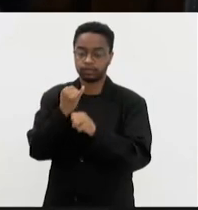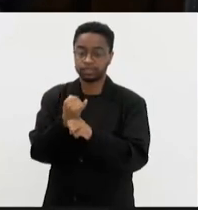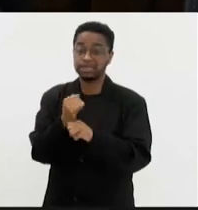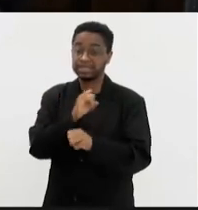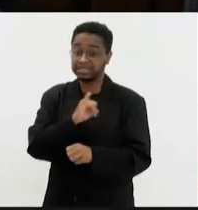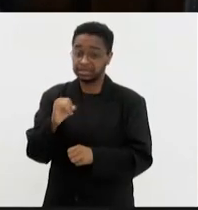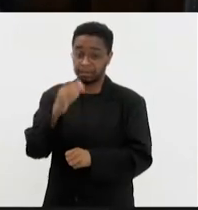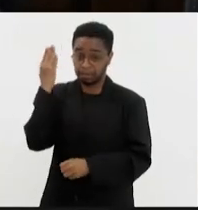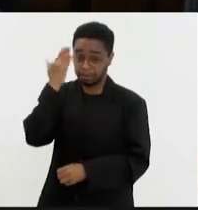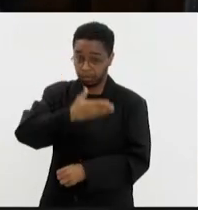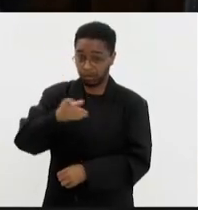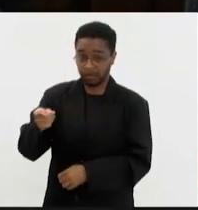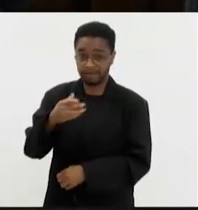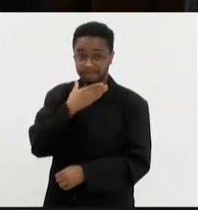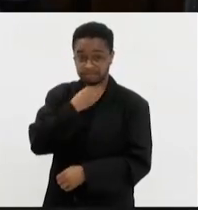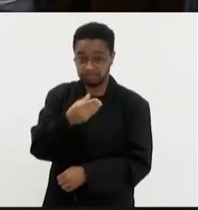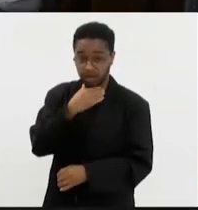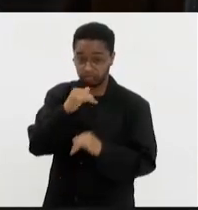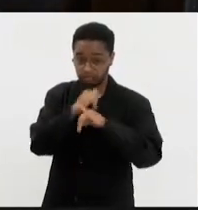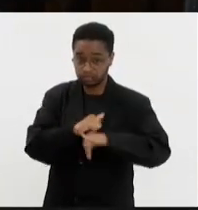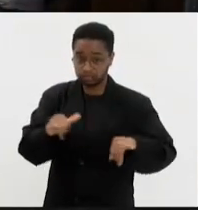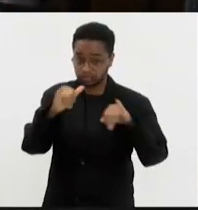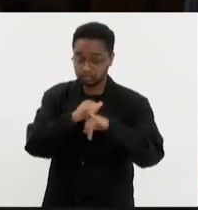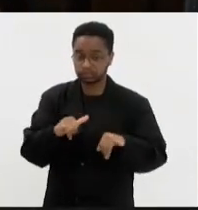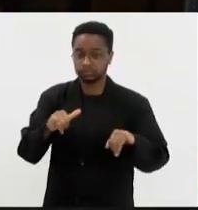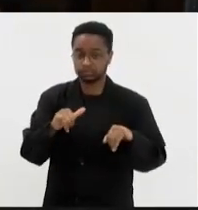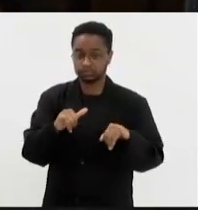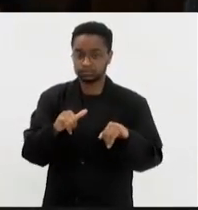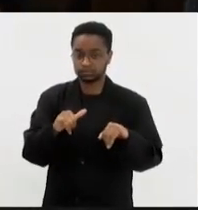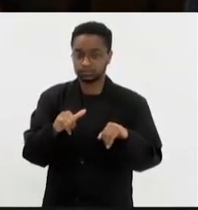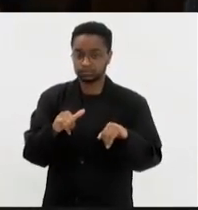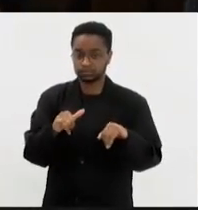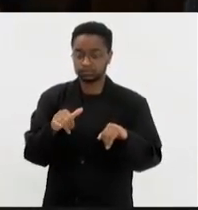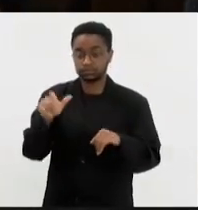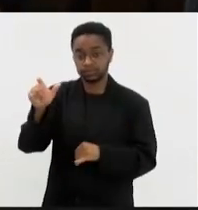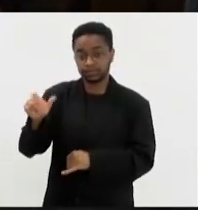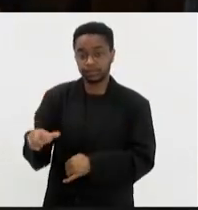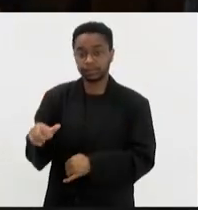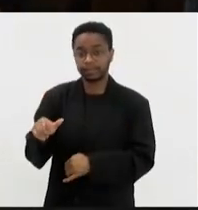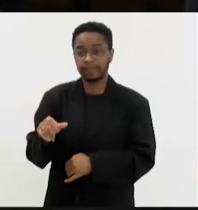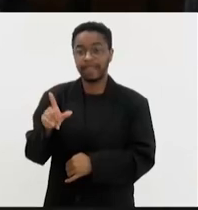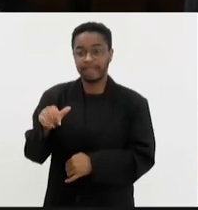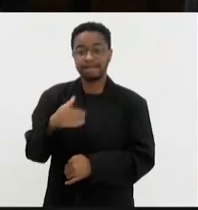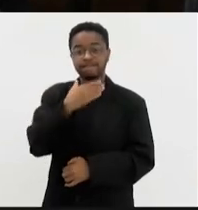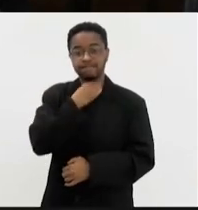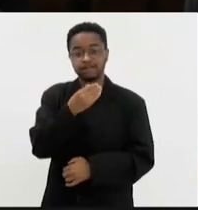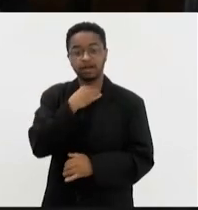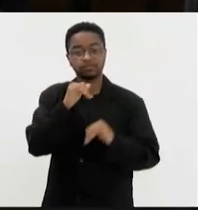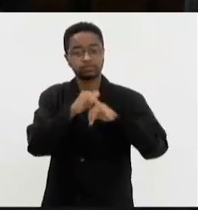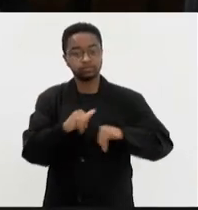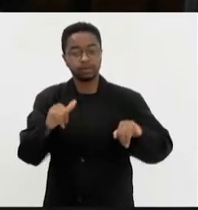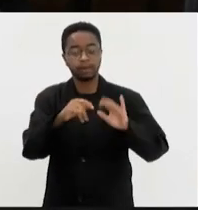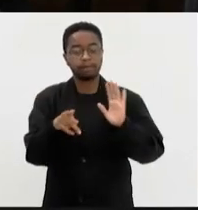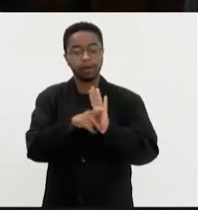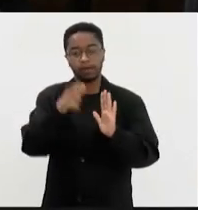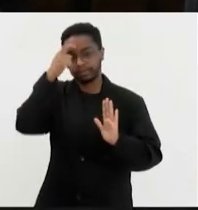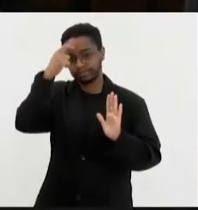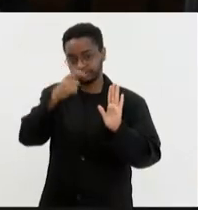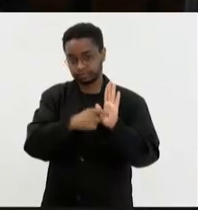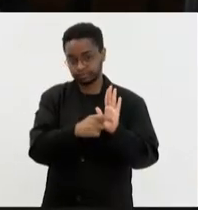notícia é falsa que aquele fato imputado é falso que aquilo é uma Deep fake fabricada com inteligência